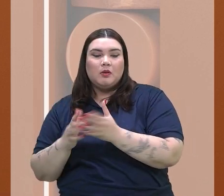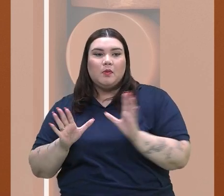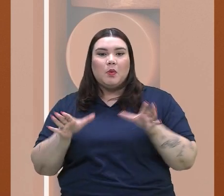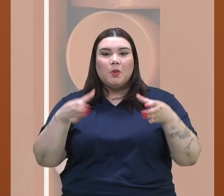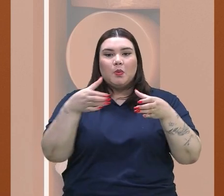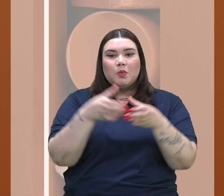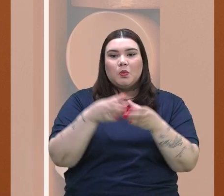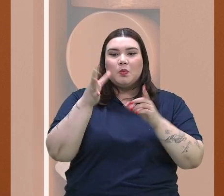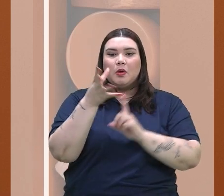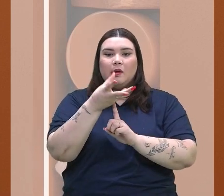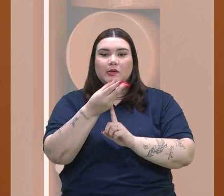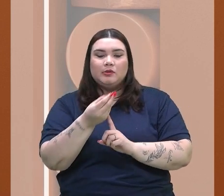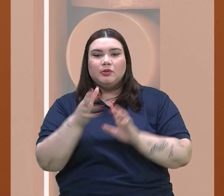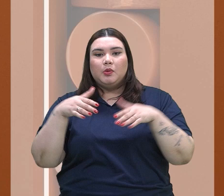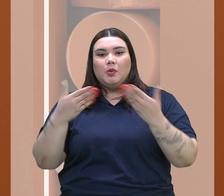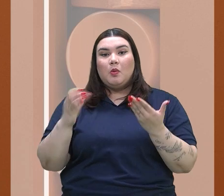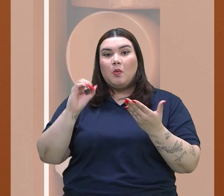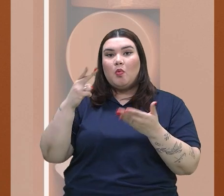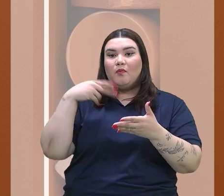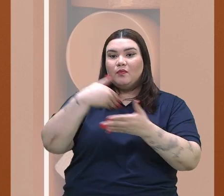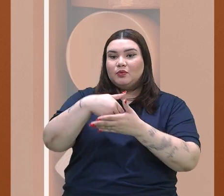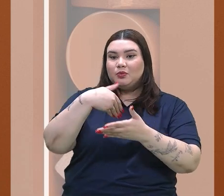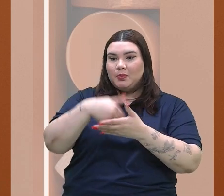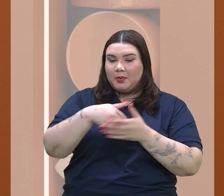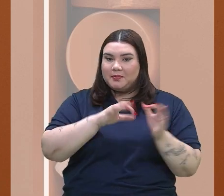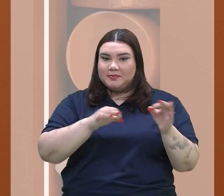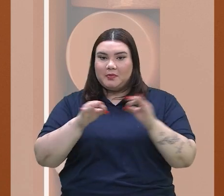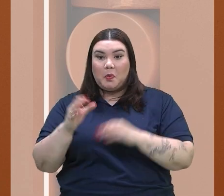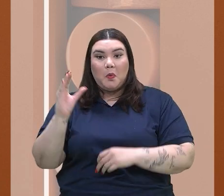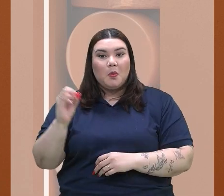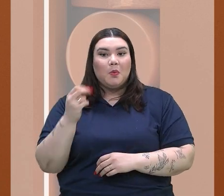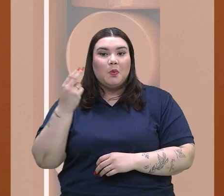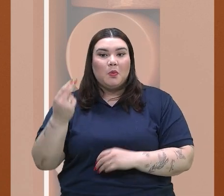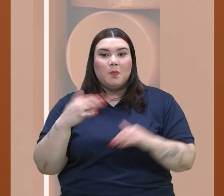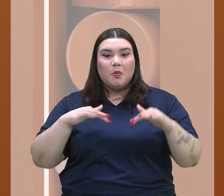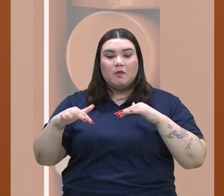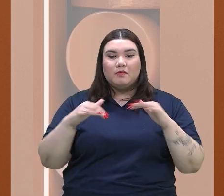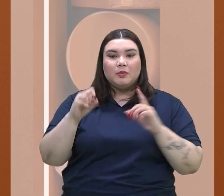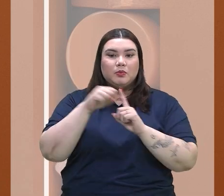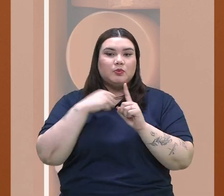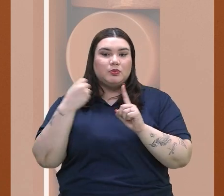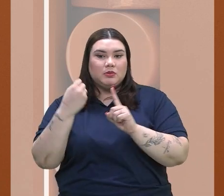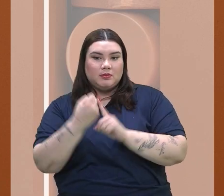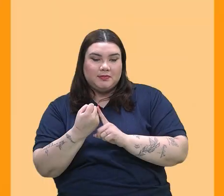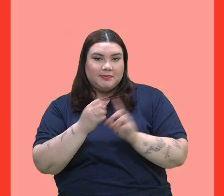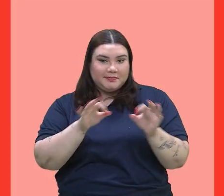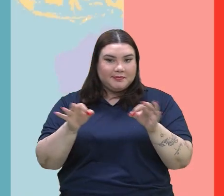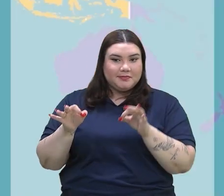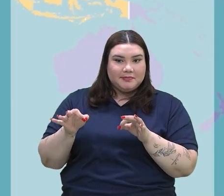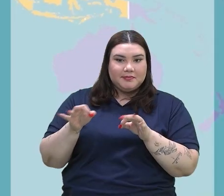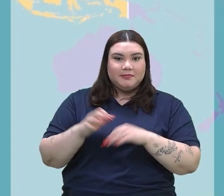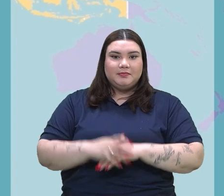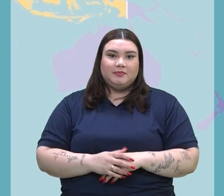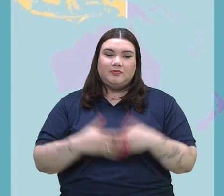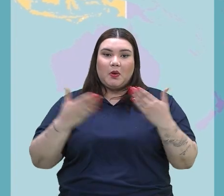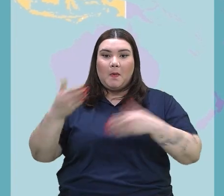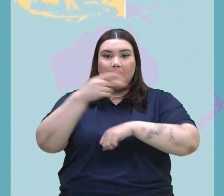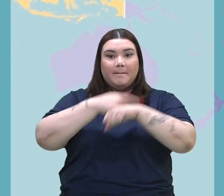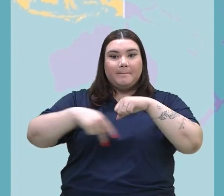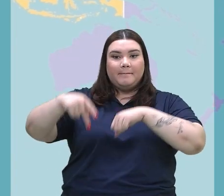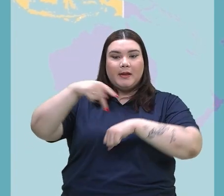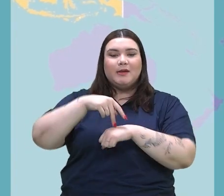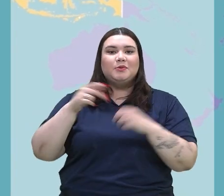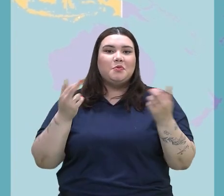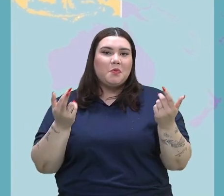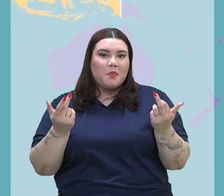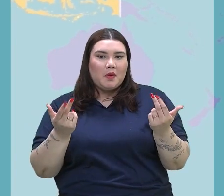algum artista ou time de futebol. Ou mesmo os movimentos sociais, não é mesmo? Com os países acontece